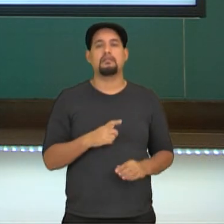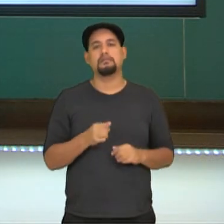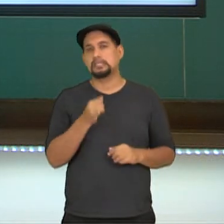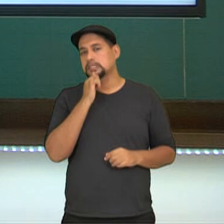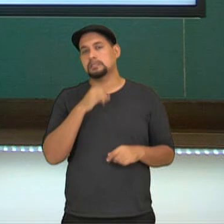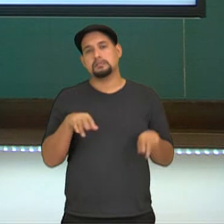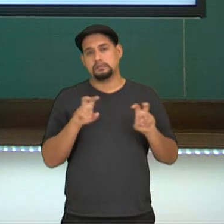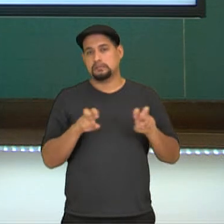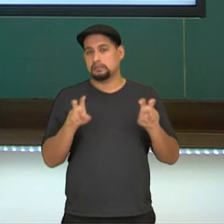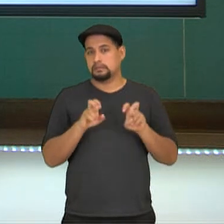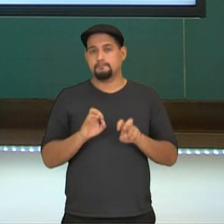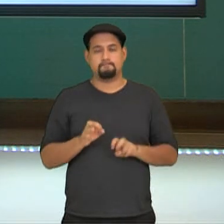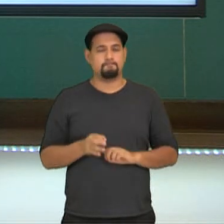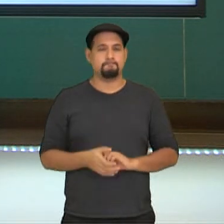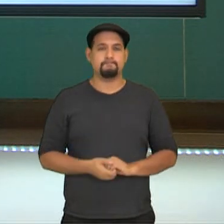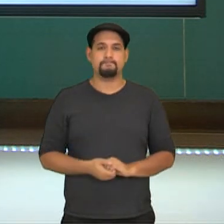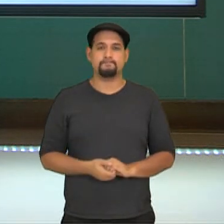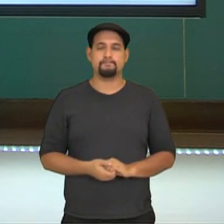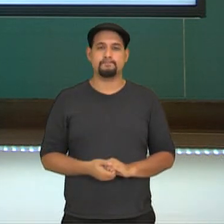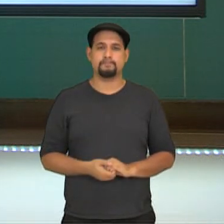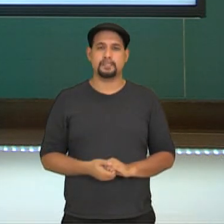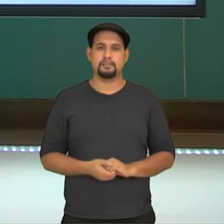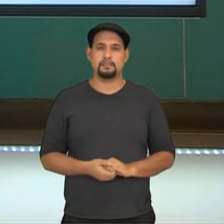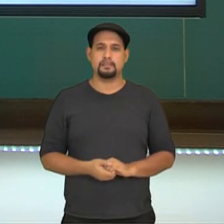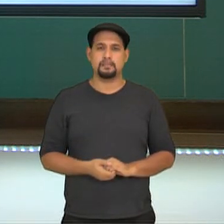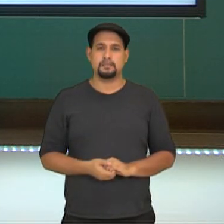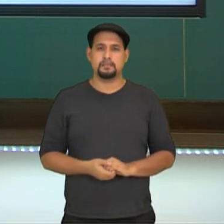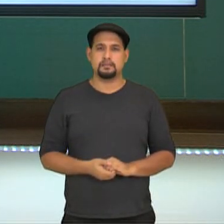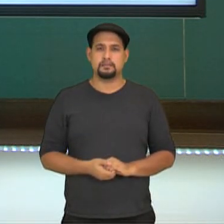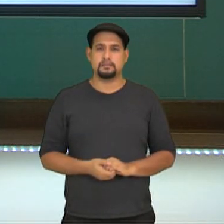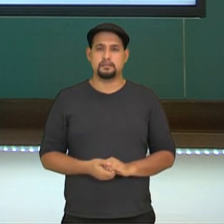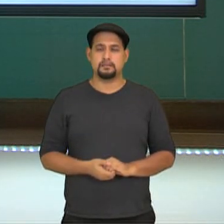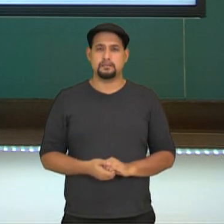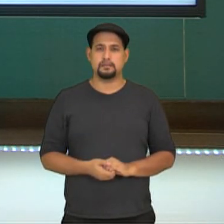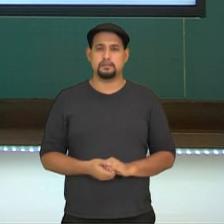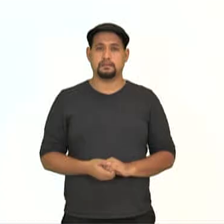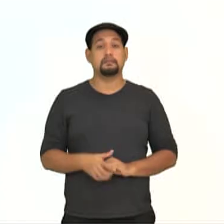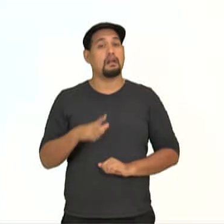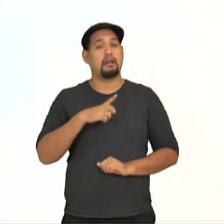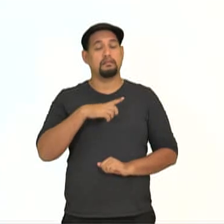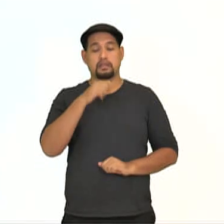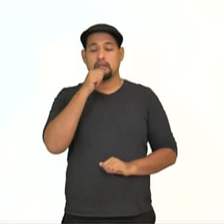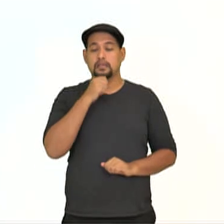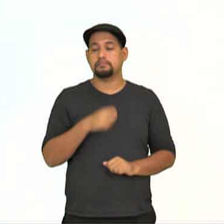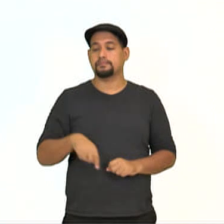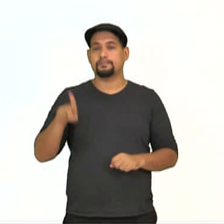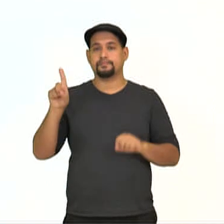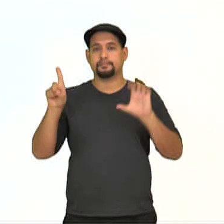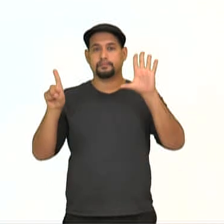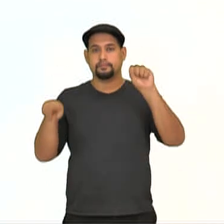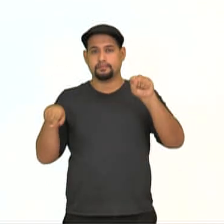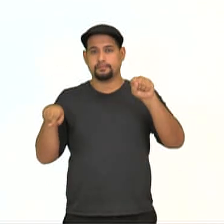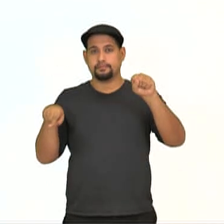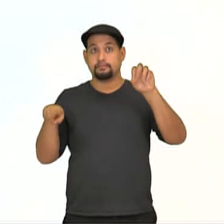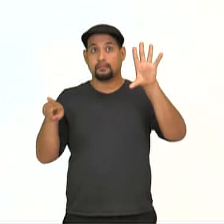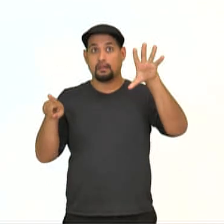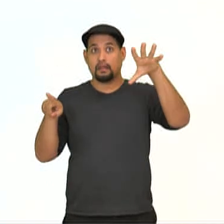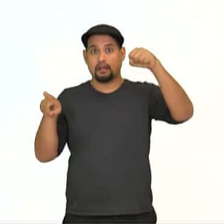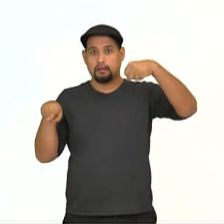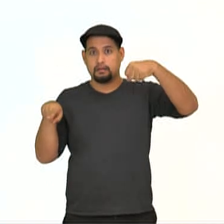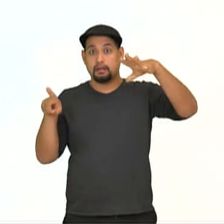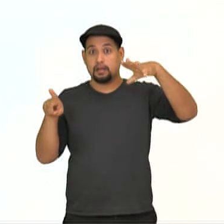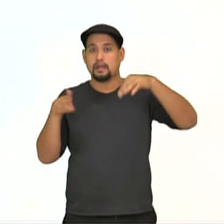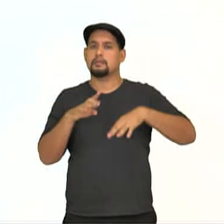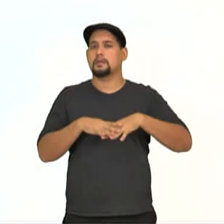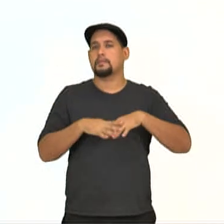no computador. Ok? Então, aqui eu tenho uma chave desligada, a lâmpada apagada. Estado matemático,